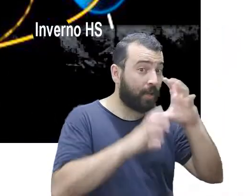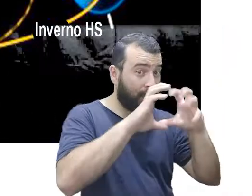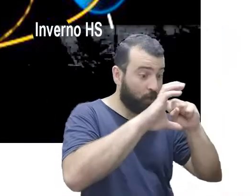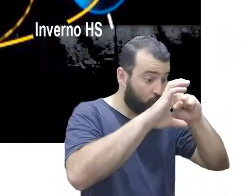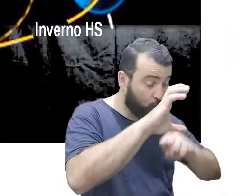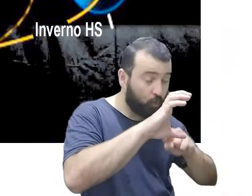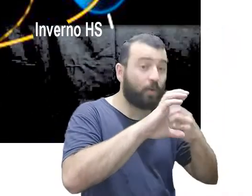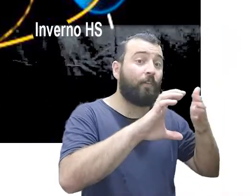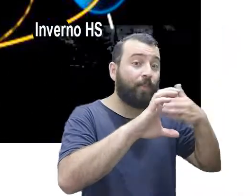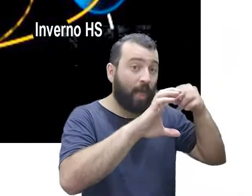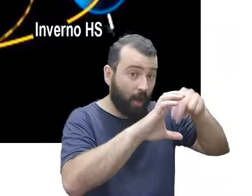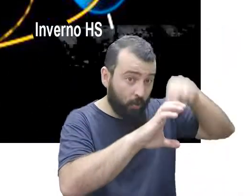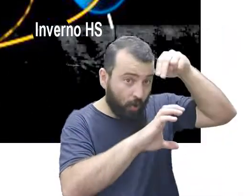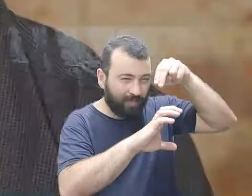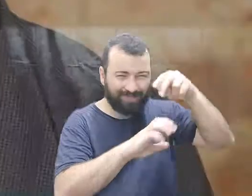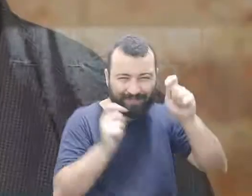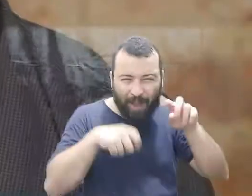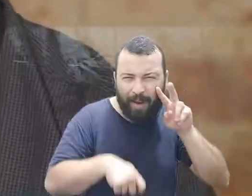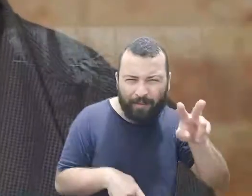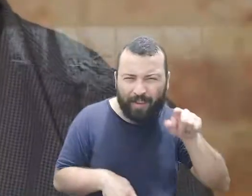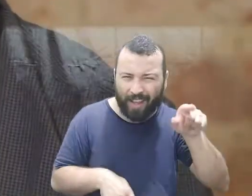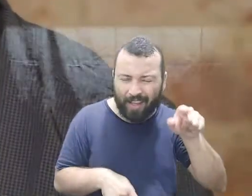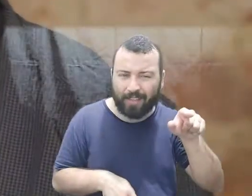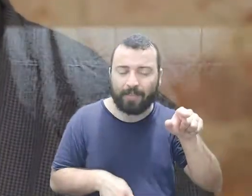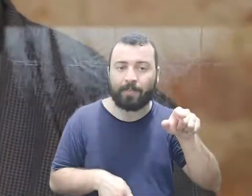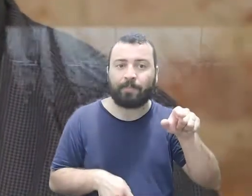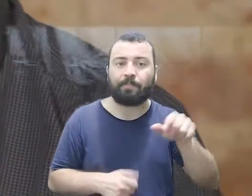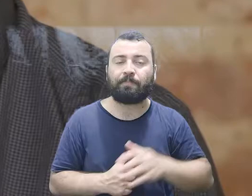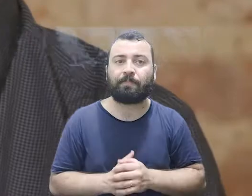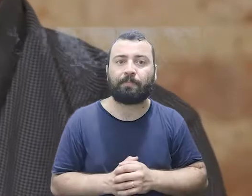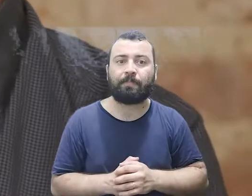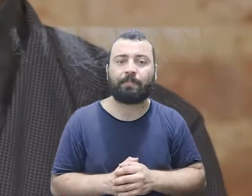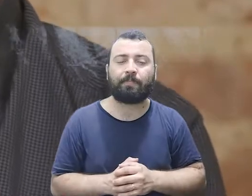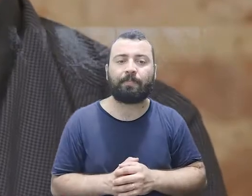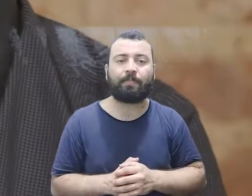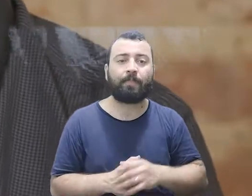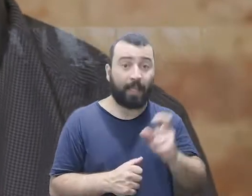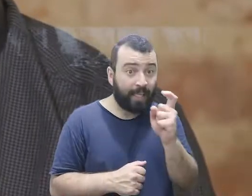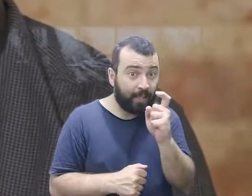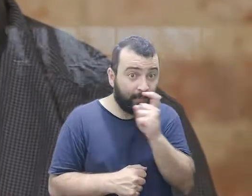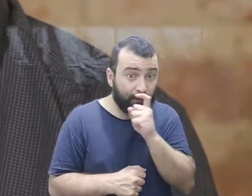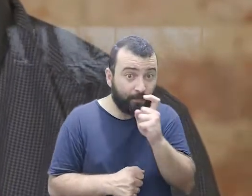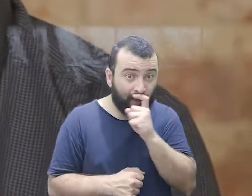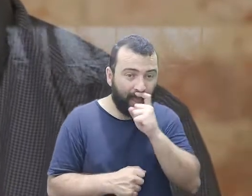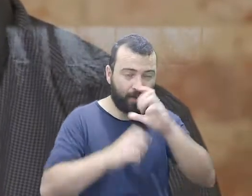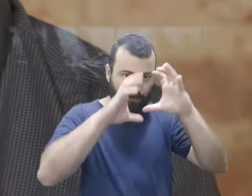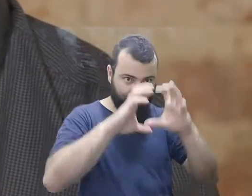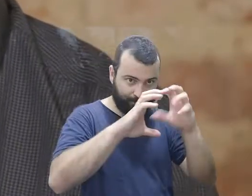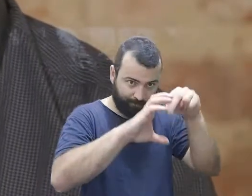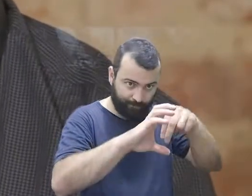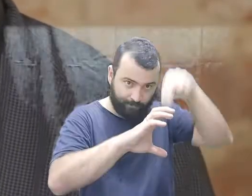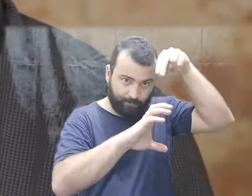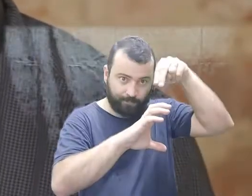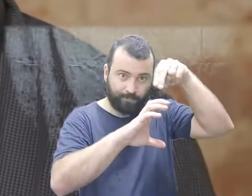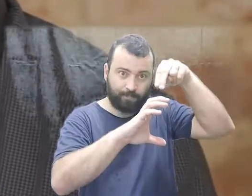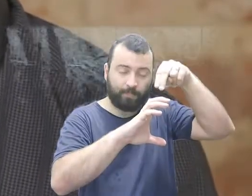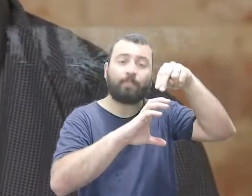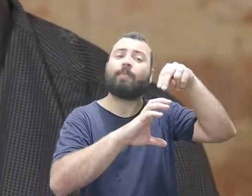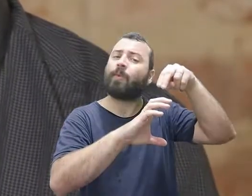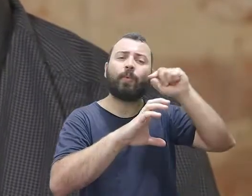no hemisfério sul e verão no hemisfério norte. Repare que nessa configuração, o inverno no hemisfério